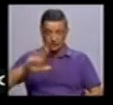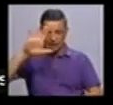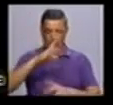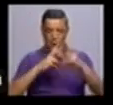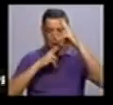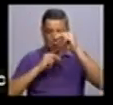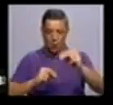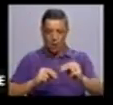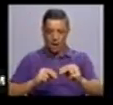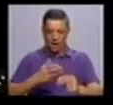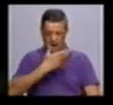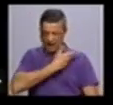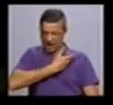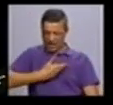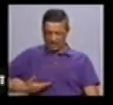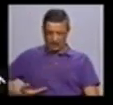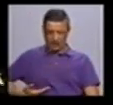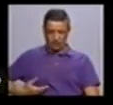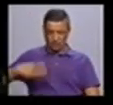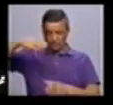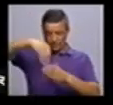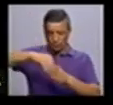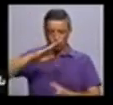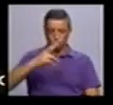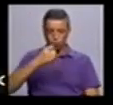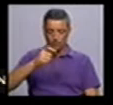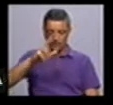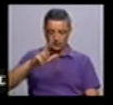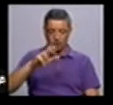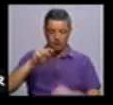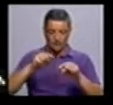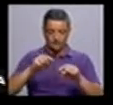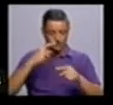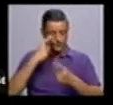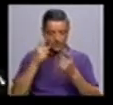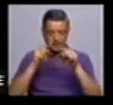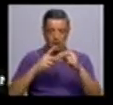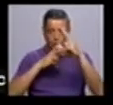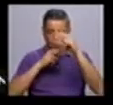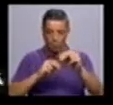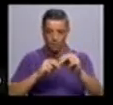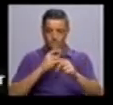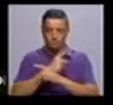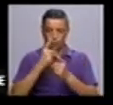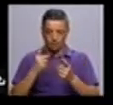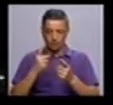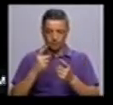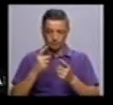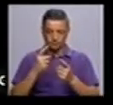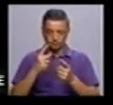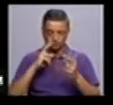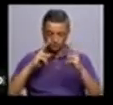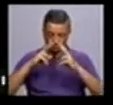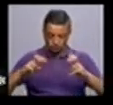mais antiga, que nós conhecemos em Júpiter, e é Io. Porquê é que nós mostramos esta lua em particular? Porque foi